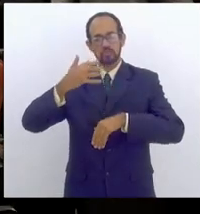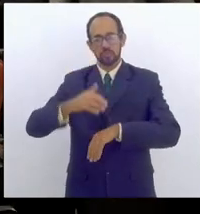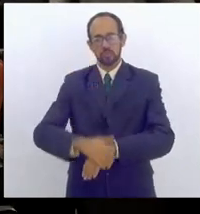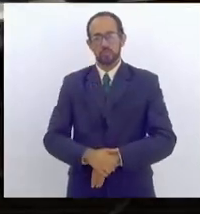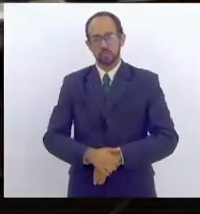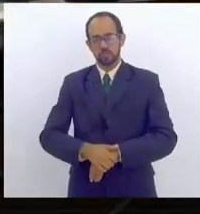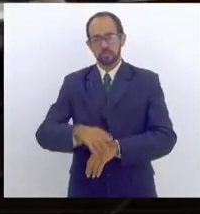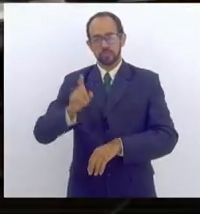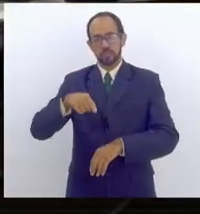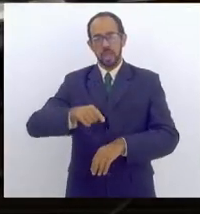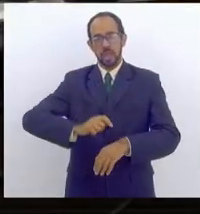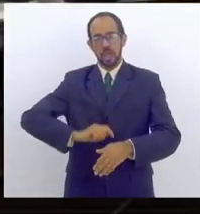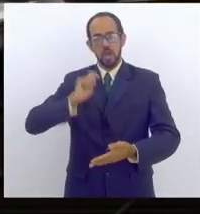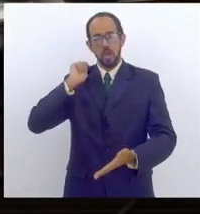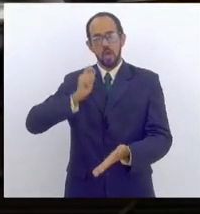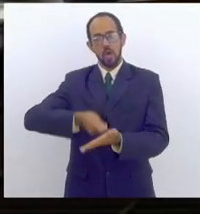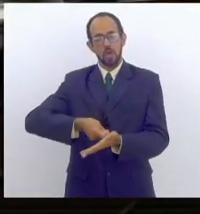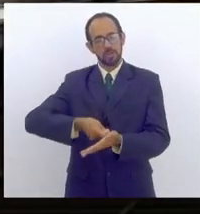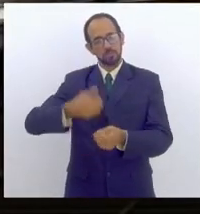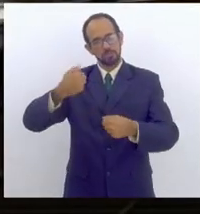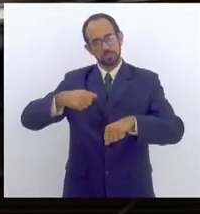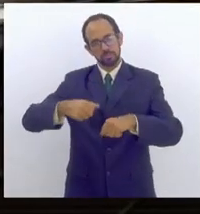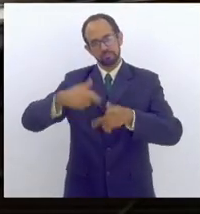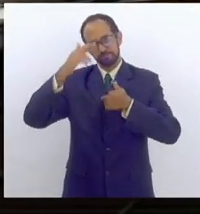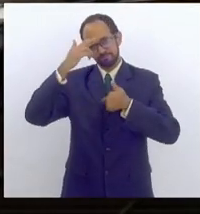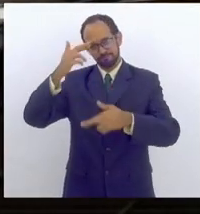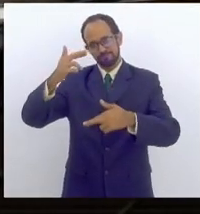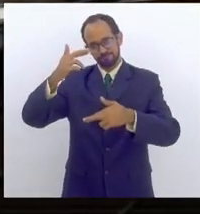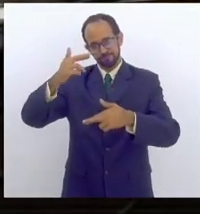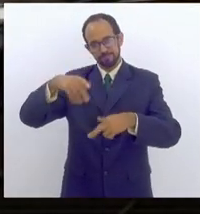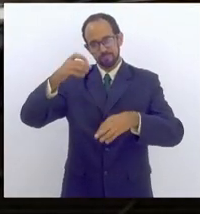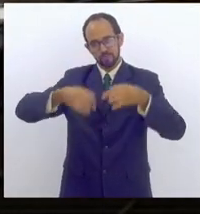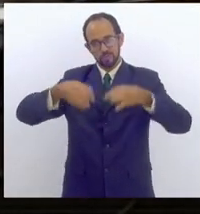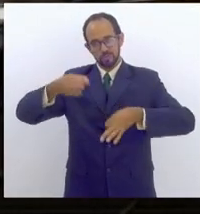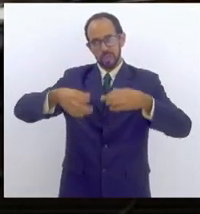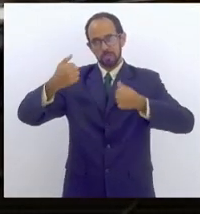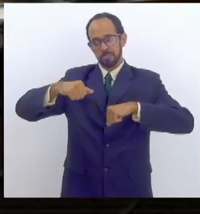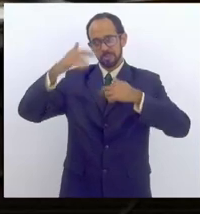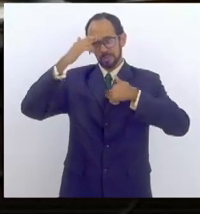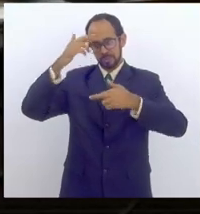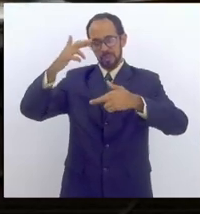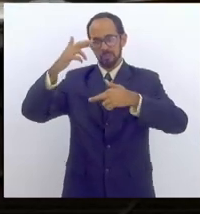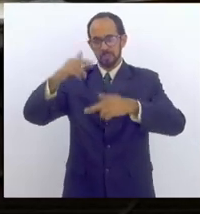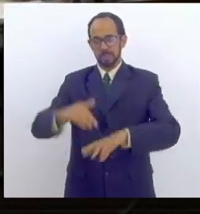Ordens são para ser cumpridas, né? Ordens judiciais têm que ser cumpridas.